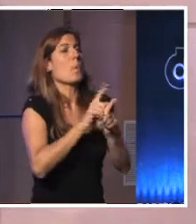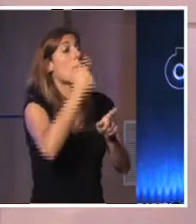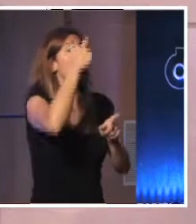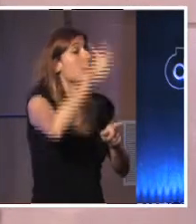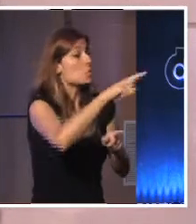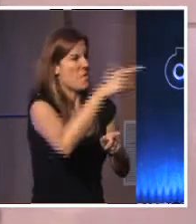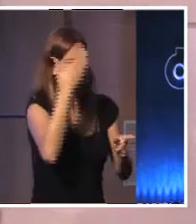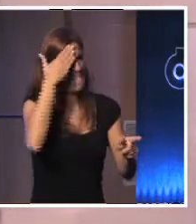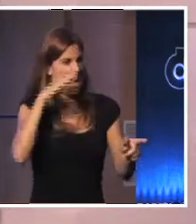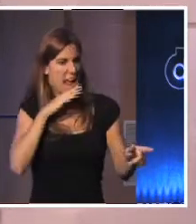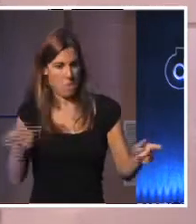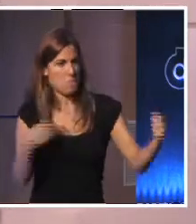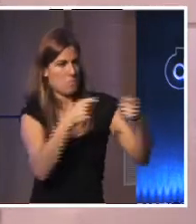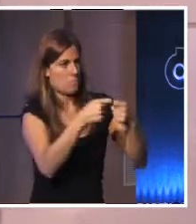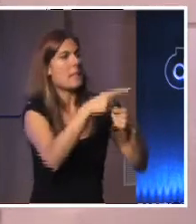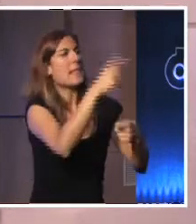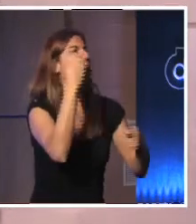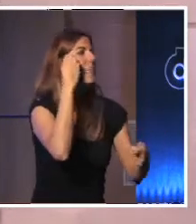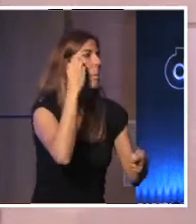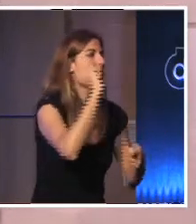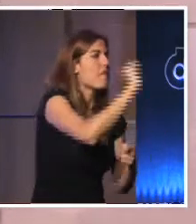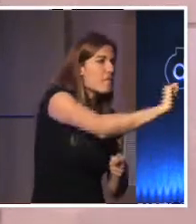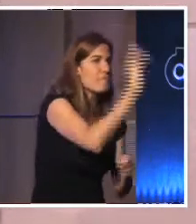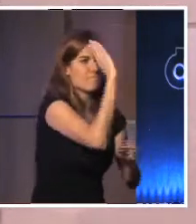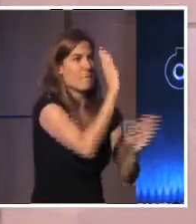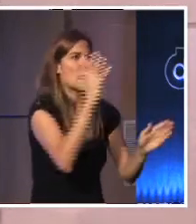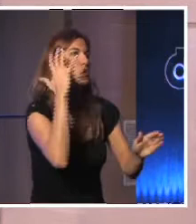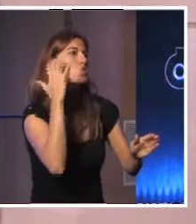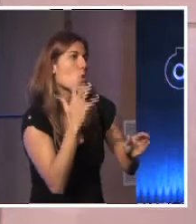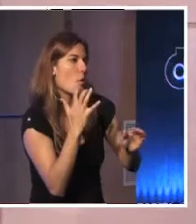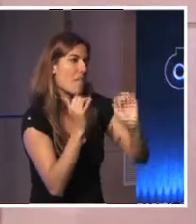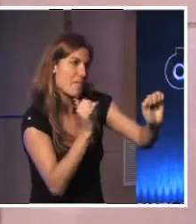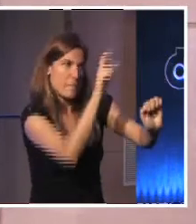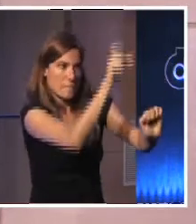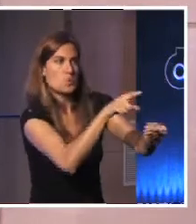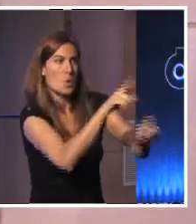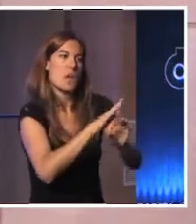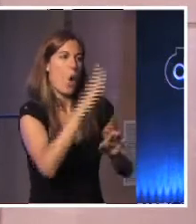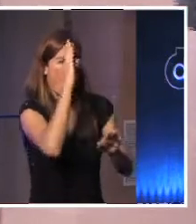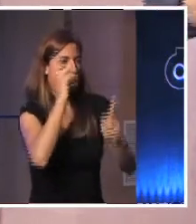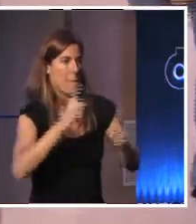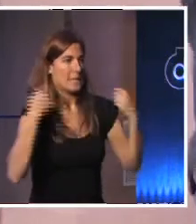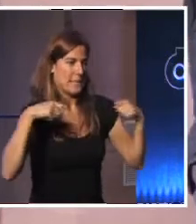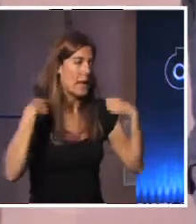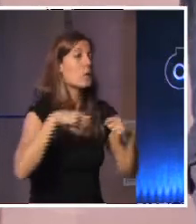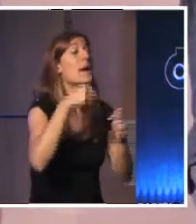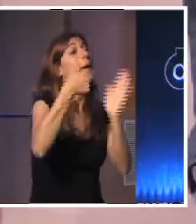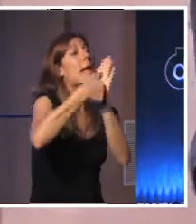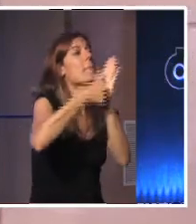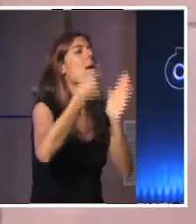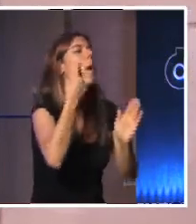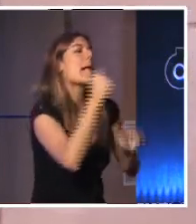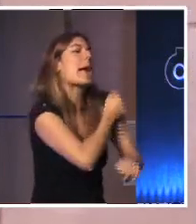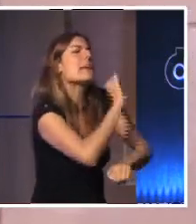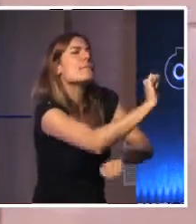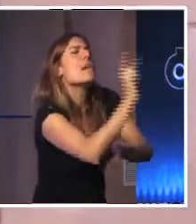para aquele cão, portanto, o som do telemóvel já vai ser o som do telemóvel da pessoa em causa. A campainha, possivelmente, vamos ver qual é o sistema da campainha